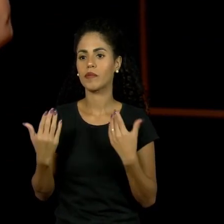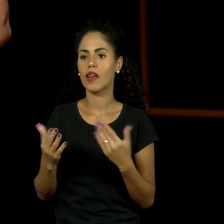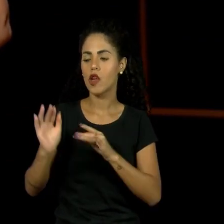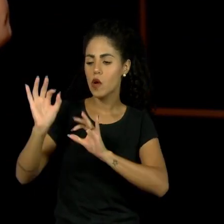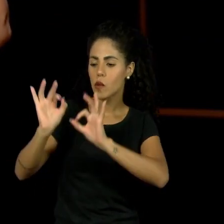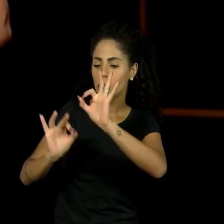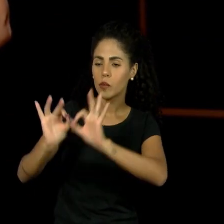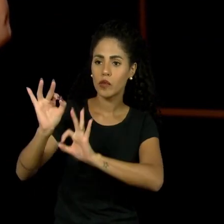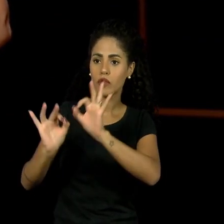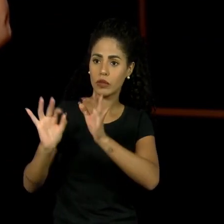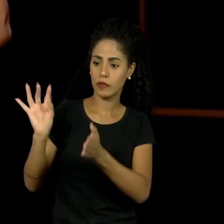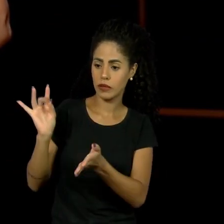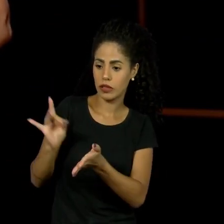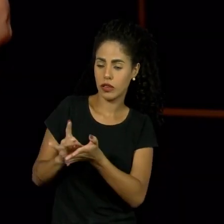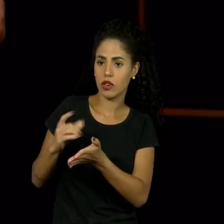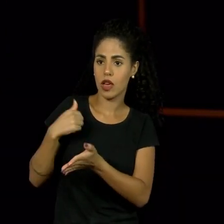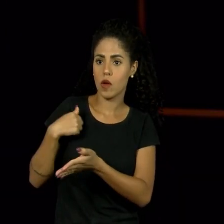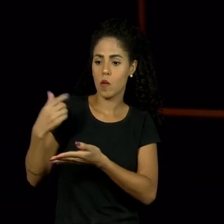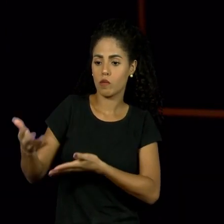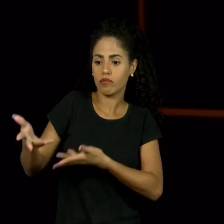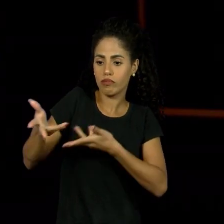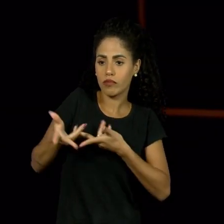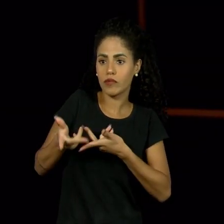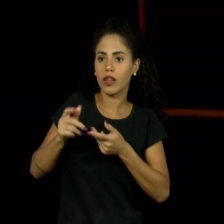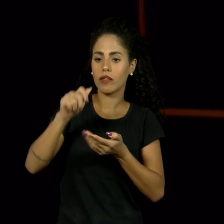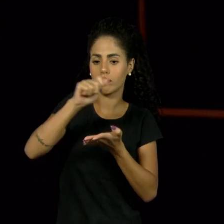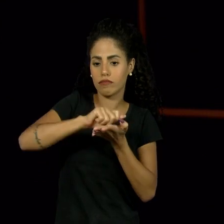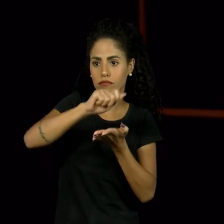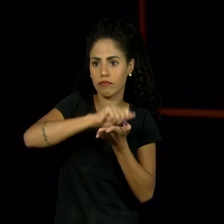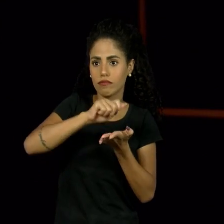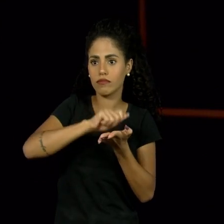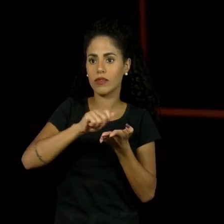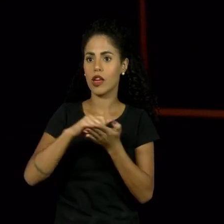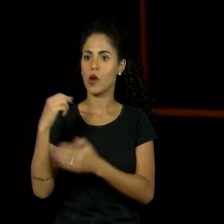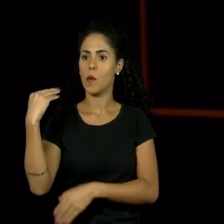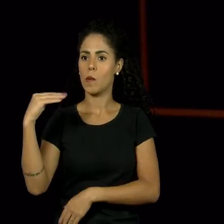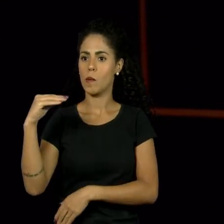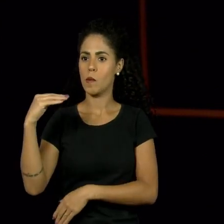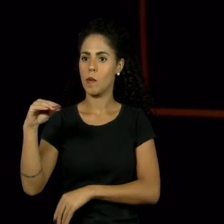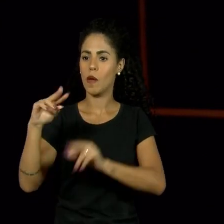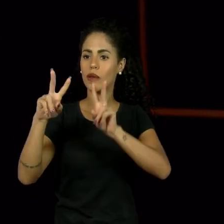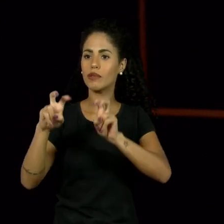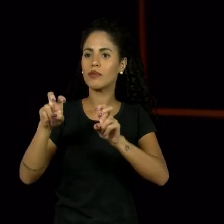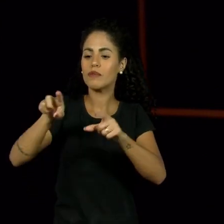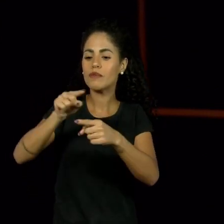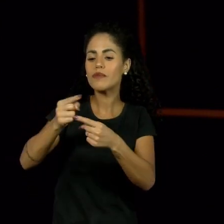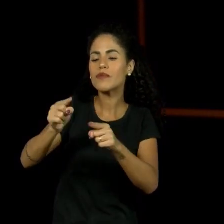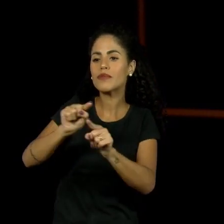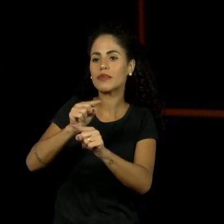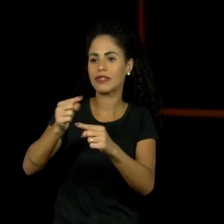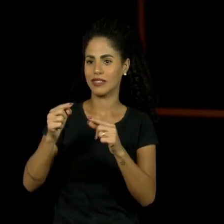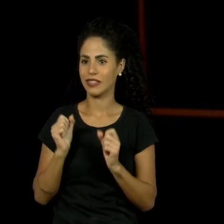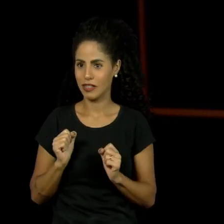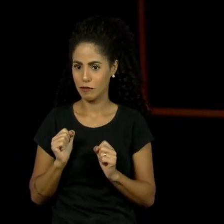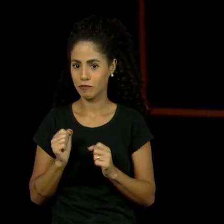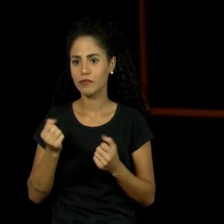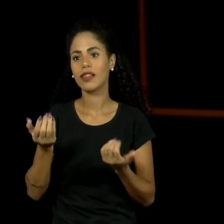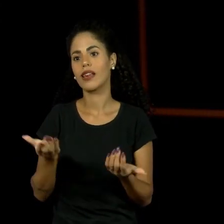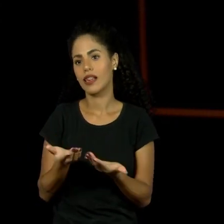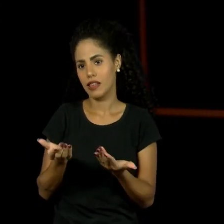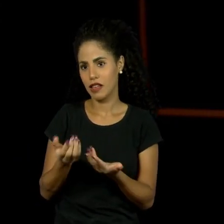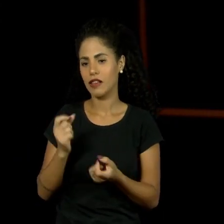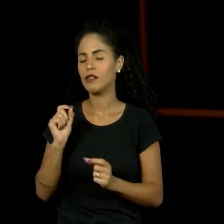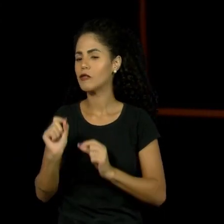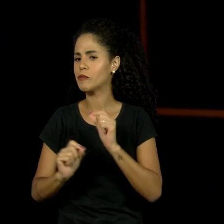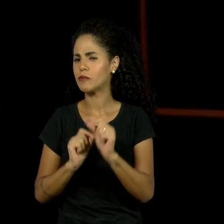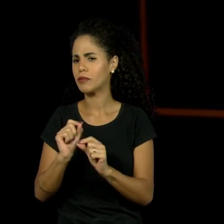projeto original, eu tinha sido convidada para escrever um blog sobre música, e aí, para Top Magazine.